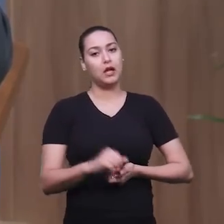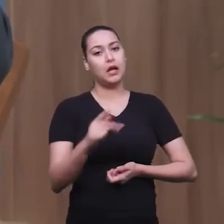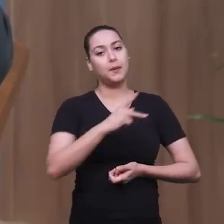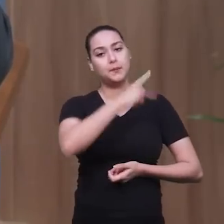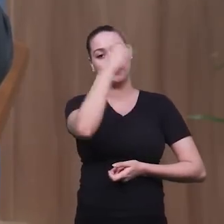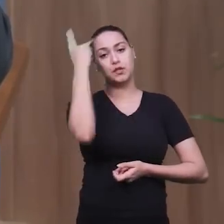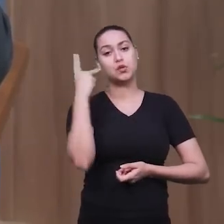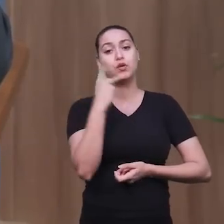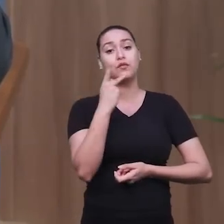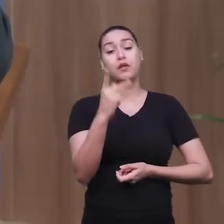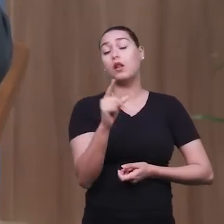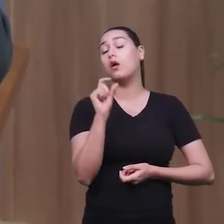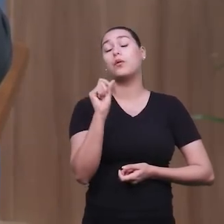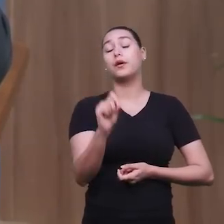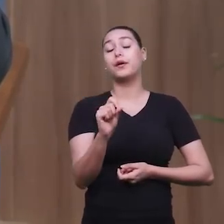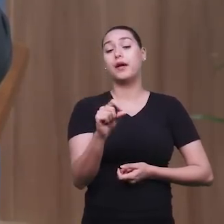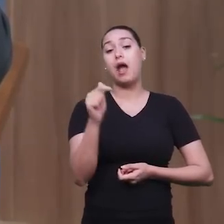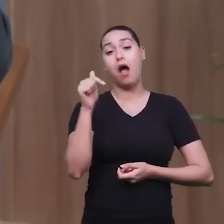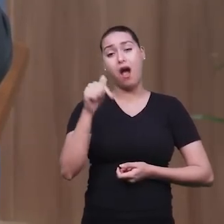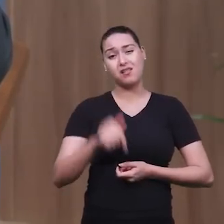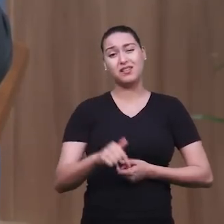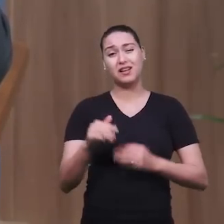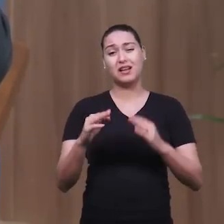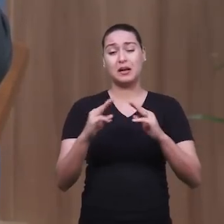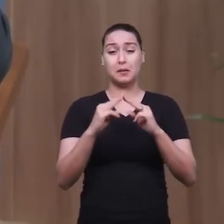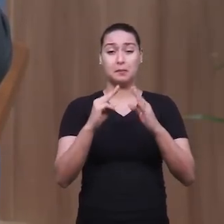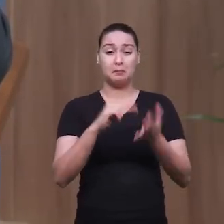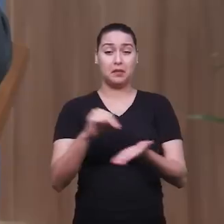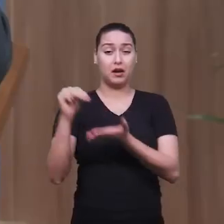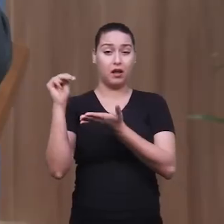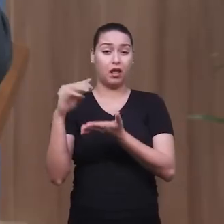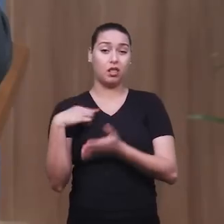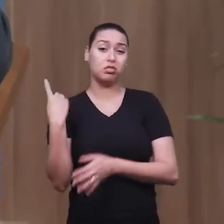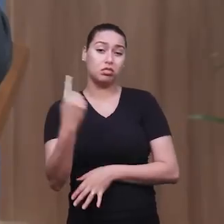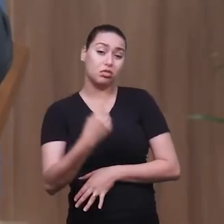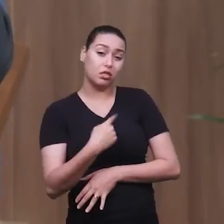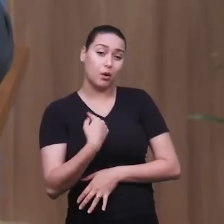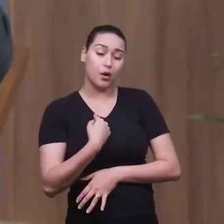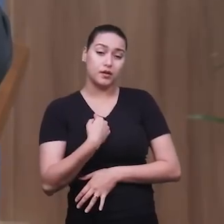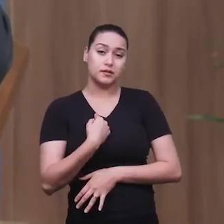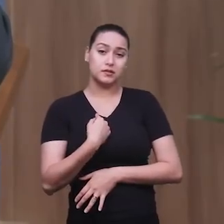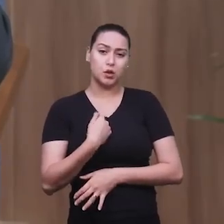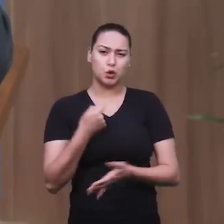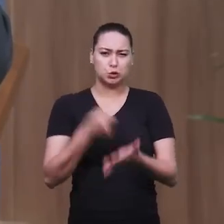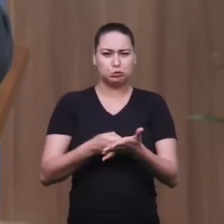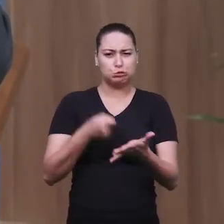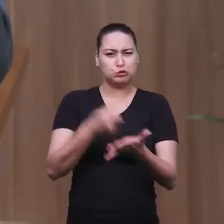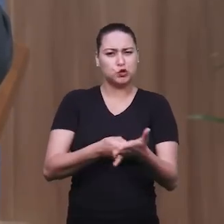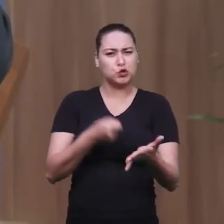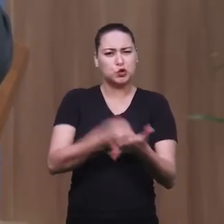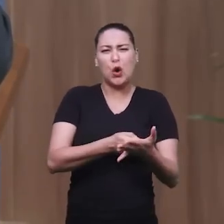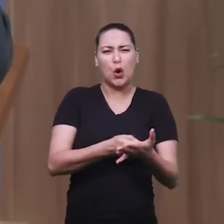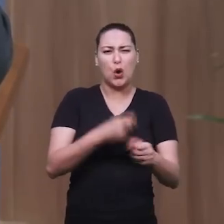Algumas pessoas podem até comentar que aqui na Igreja Cristã Maranata nós somos muito